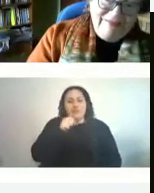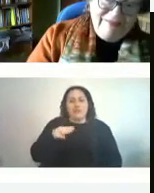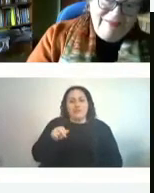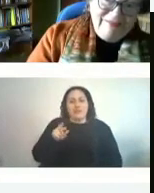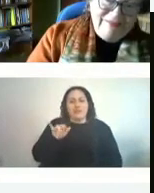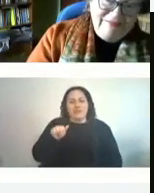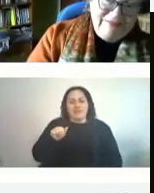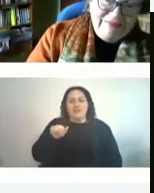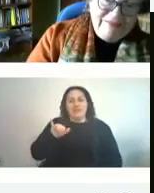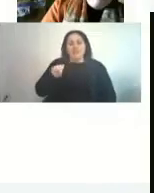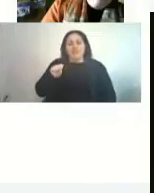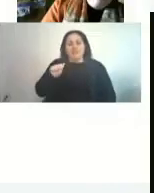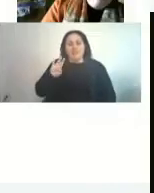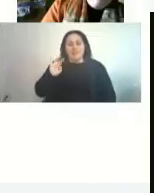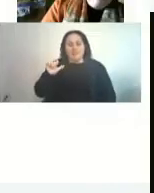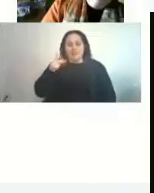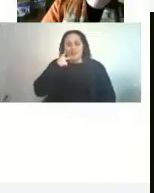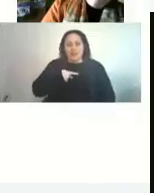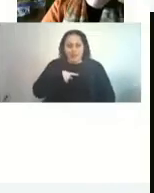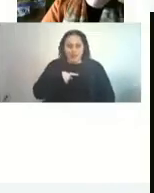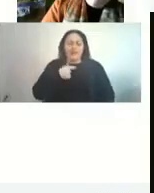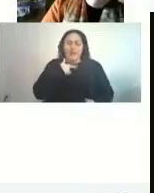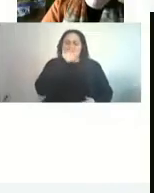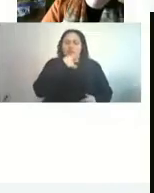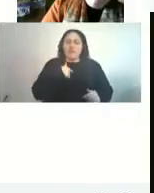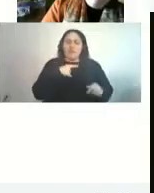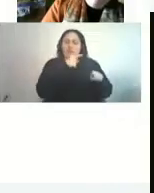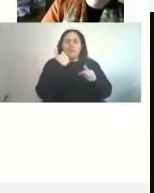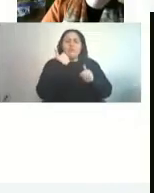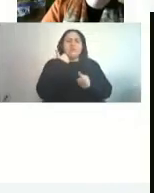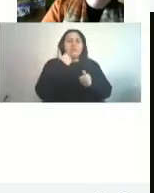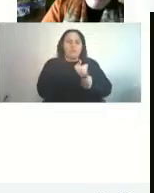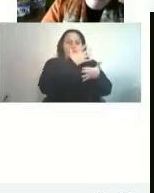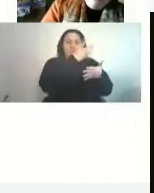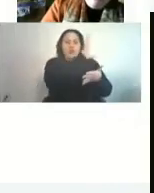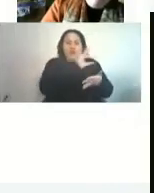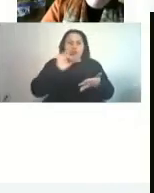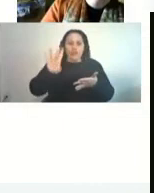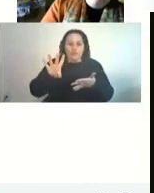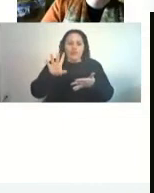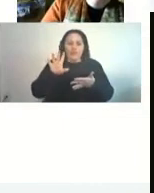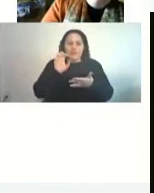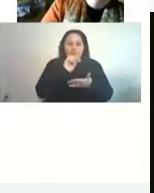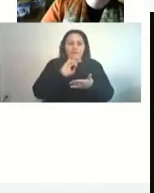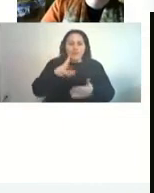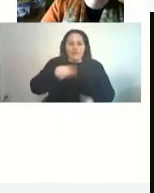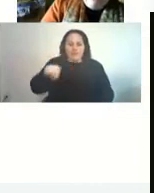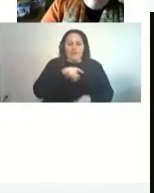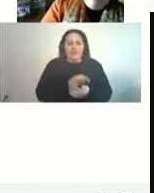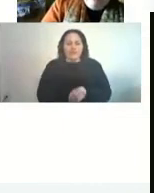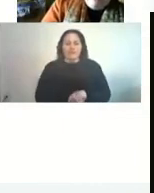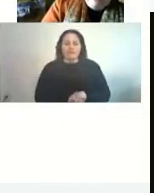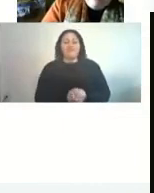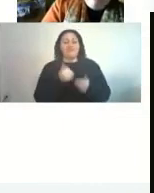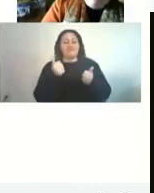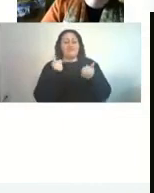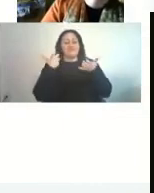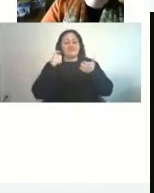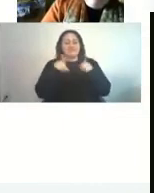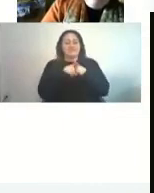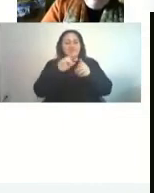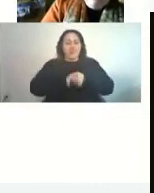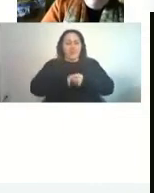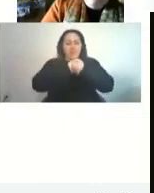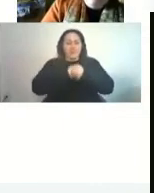vou copiar esse chat e vou mandar para vocês, porque vale a pena. Muito Eu obrigado. agora, então. Eu quero cumprimentar também vocês pela iniciativa,